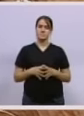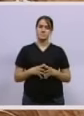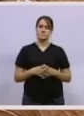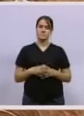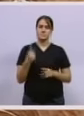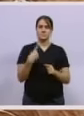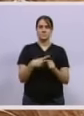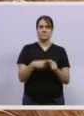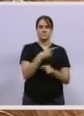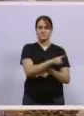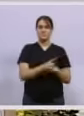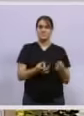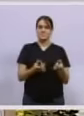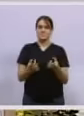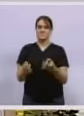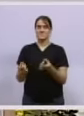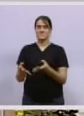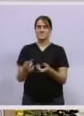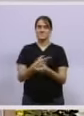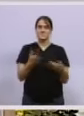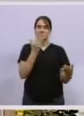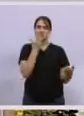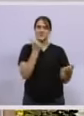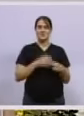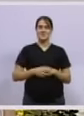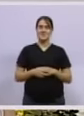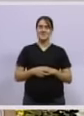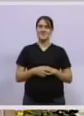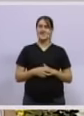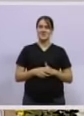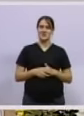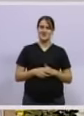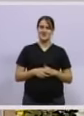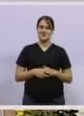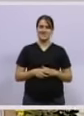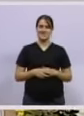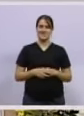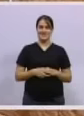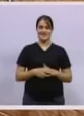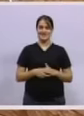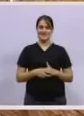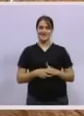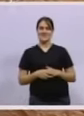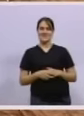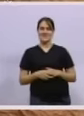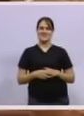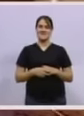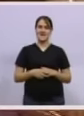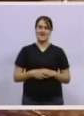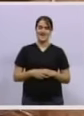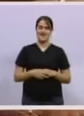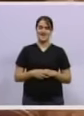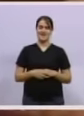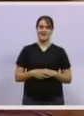Uma vez ela estava vendendo chouriço. Sabe o que é chouriço? E lá em Minas a gente tem um jeito desaforado de falar, né? O que você